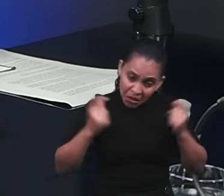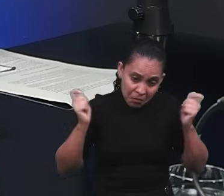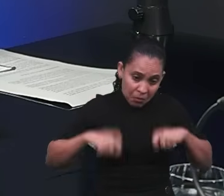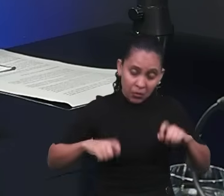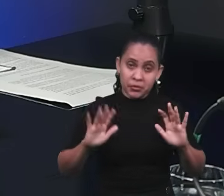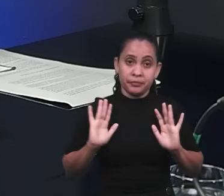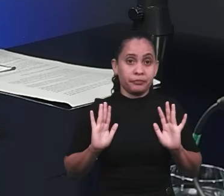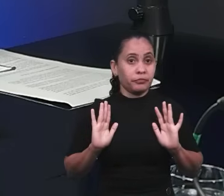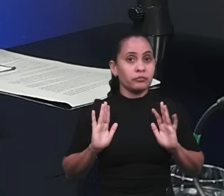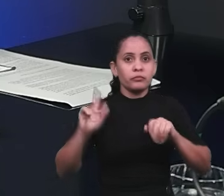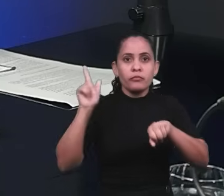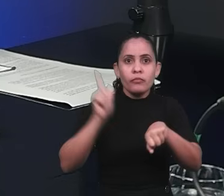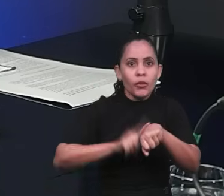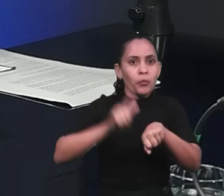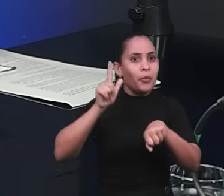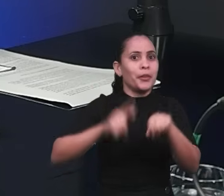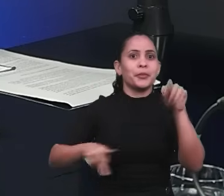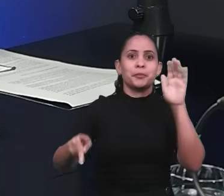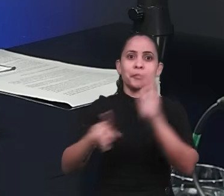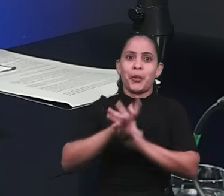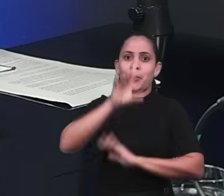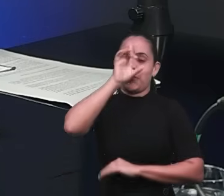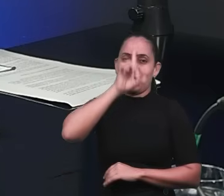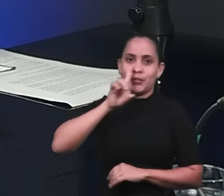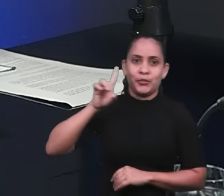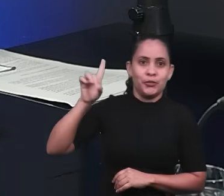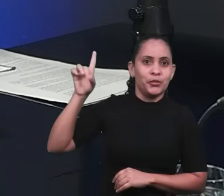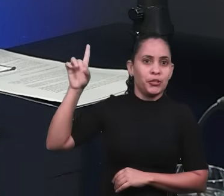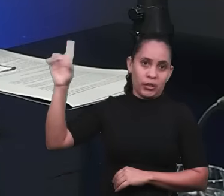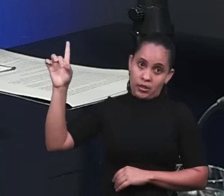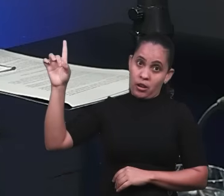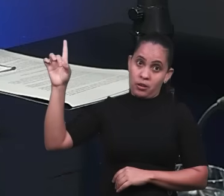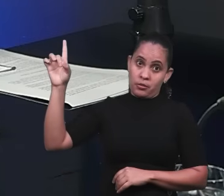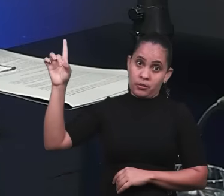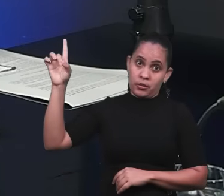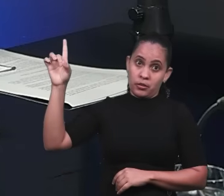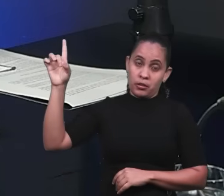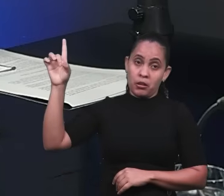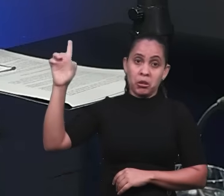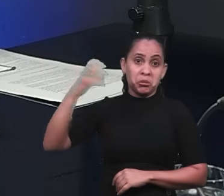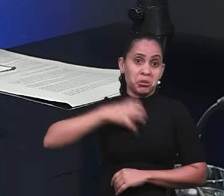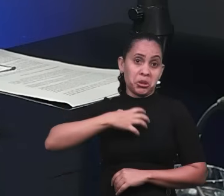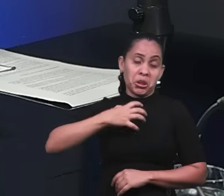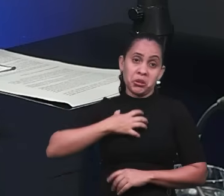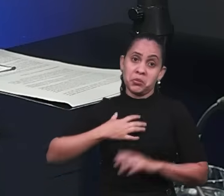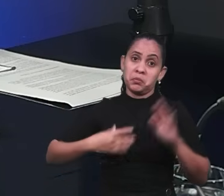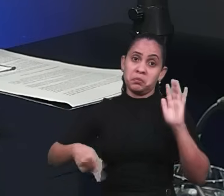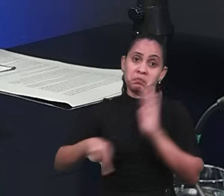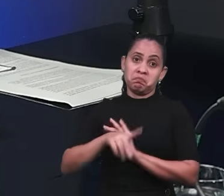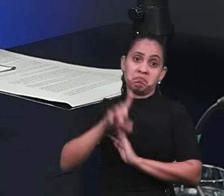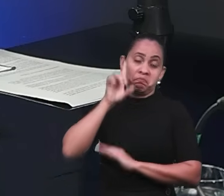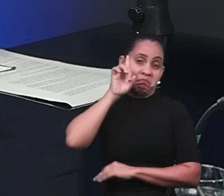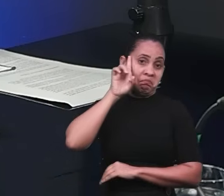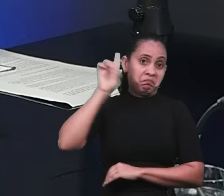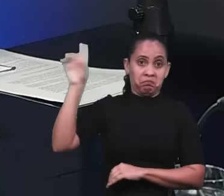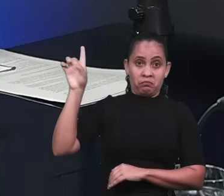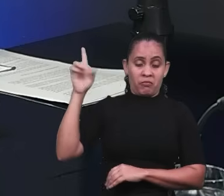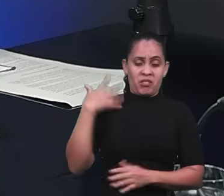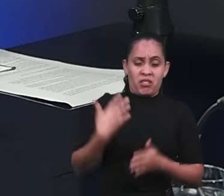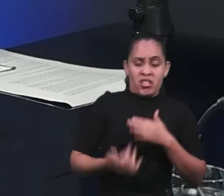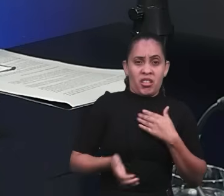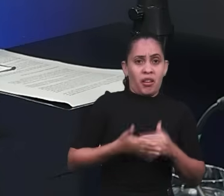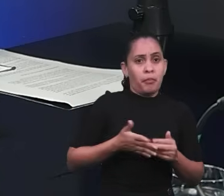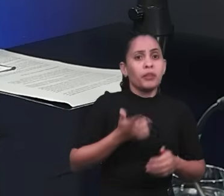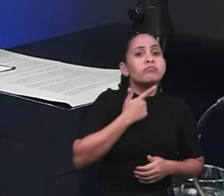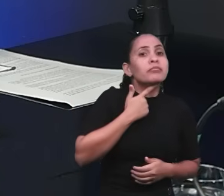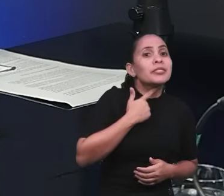momento que Deus quer, e numa situação que Deus quer, e independe da vontade